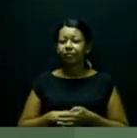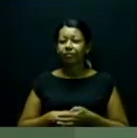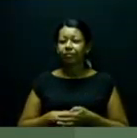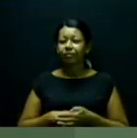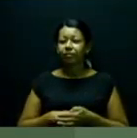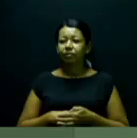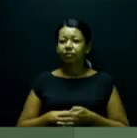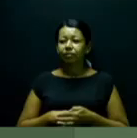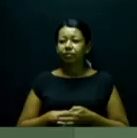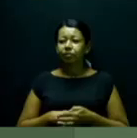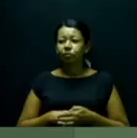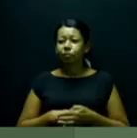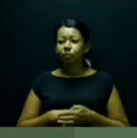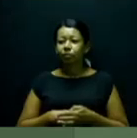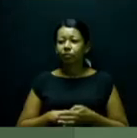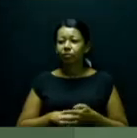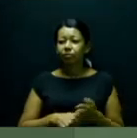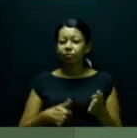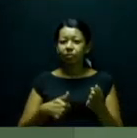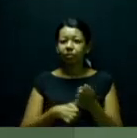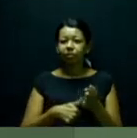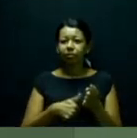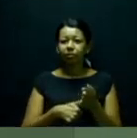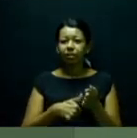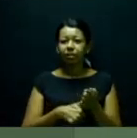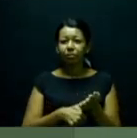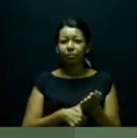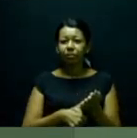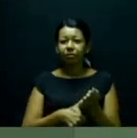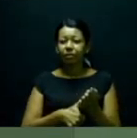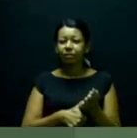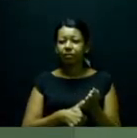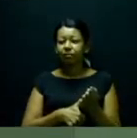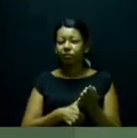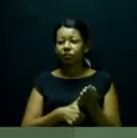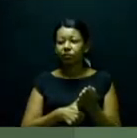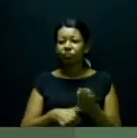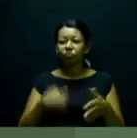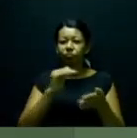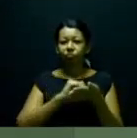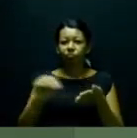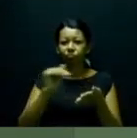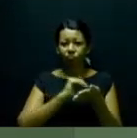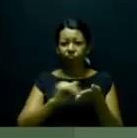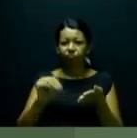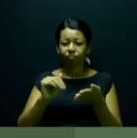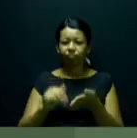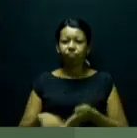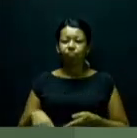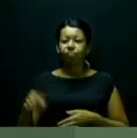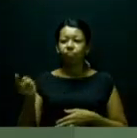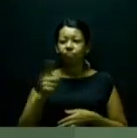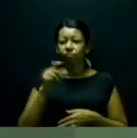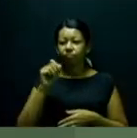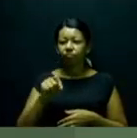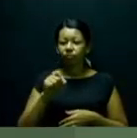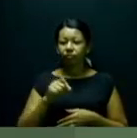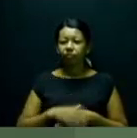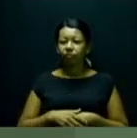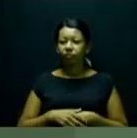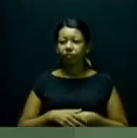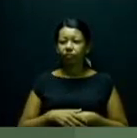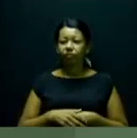para conseguir uma vaga, conseguiu na PAI de São Vicente, ficando só o poder, só aqui a Secretaria de Educação, na responsabilidade de